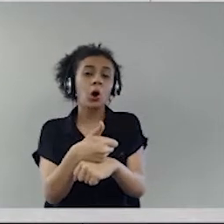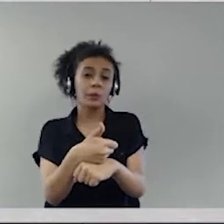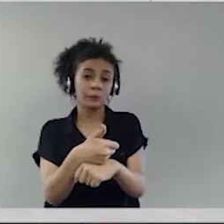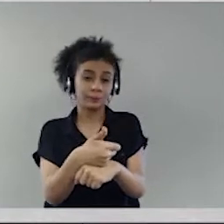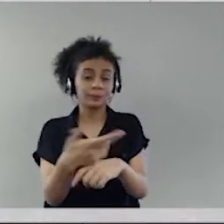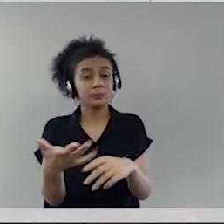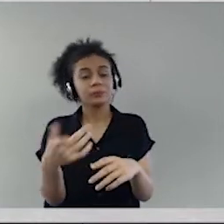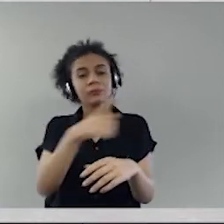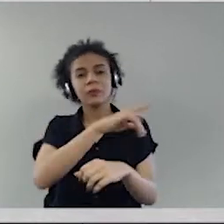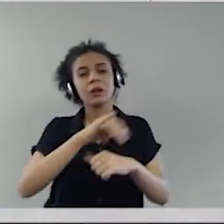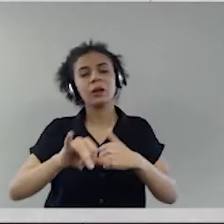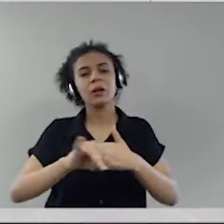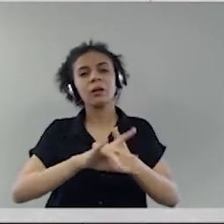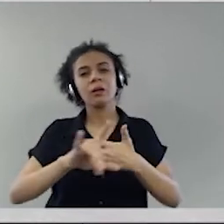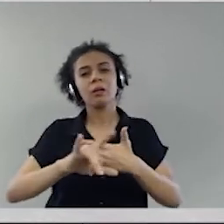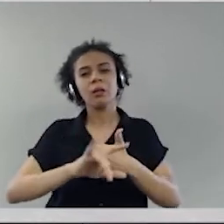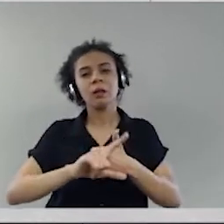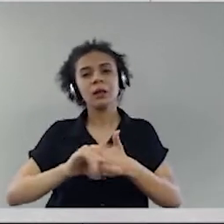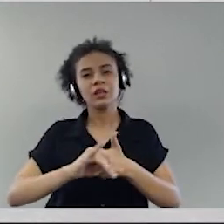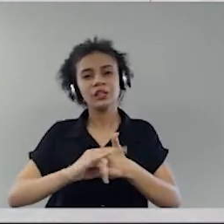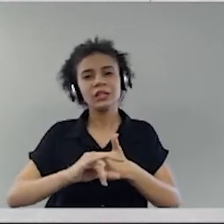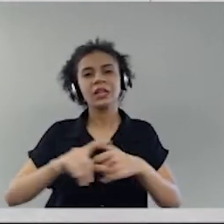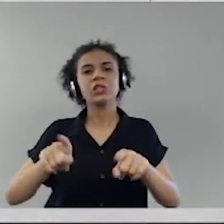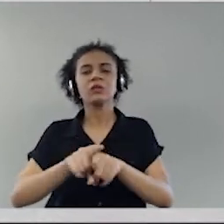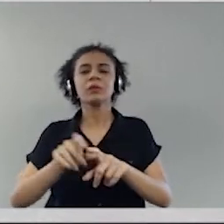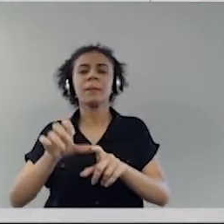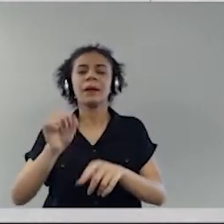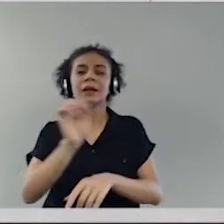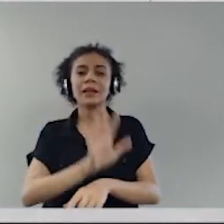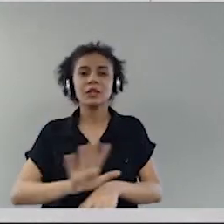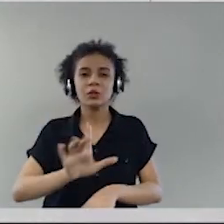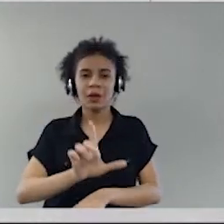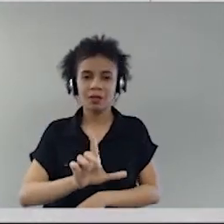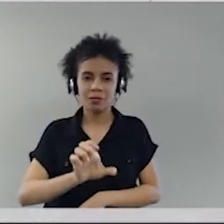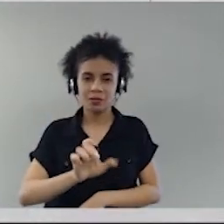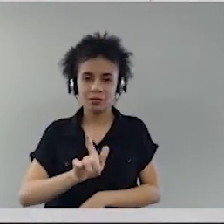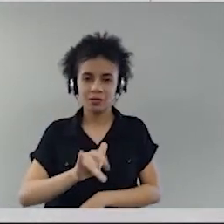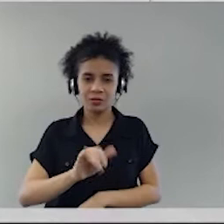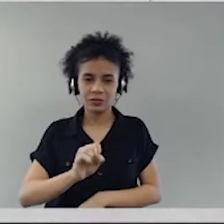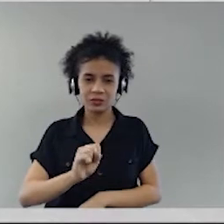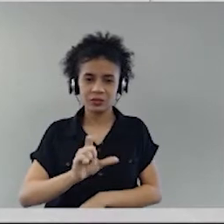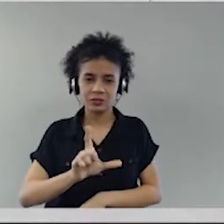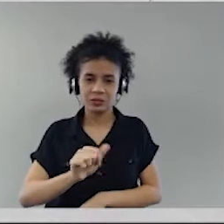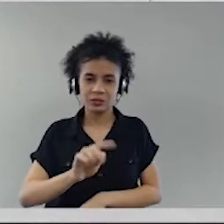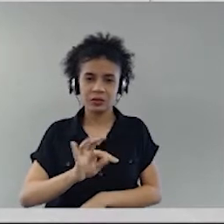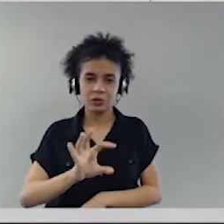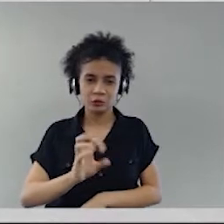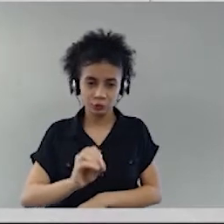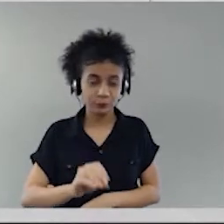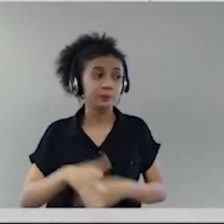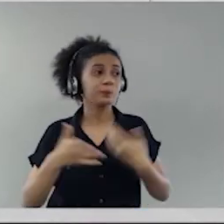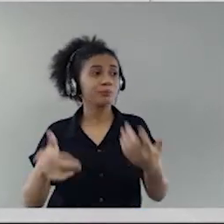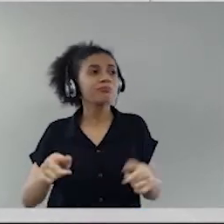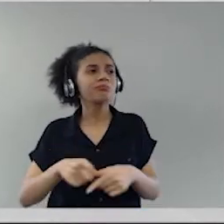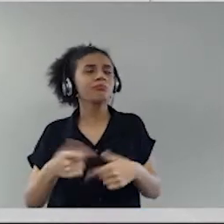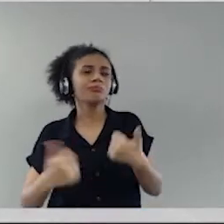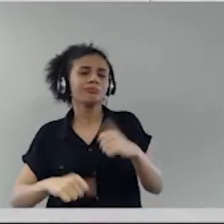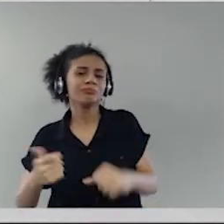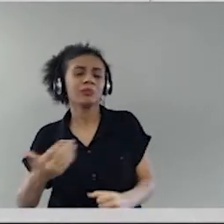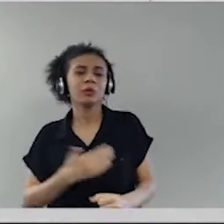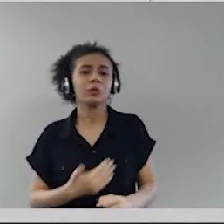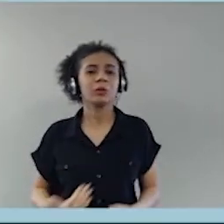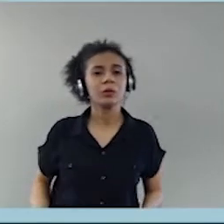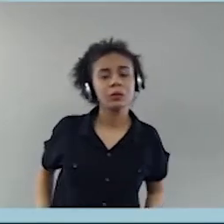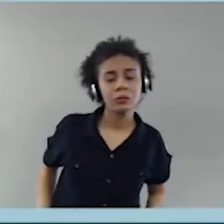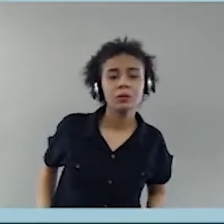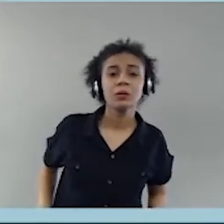arcabouço legislativo nacional para responder à emergência de saúde pública. Vai notificação, avaliação, resposta, governança,